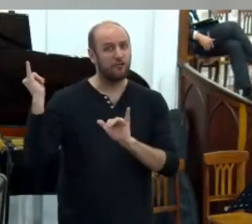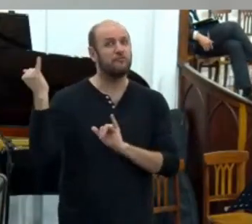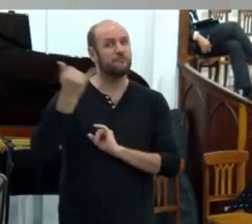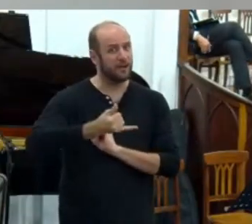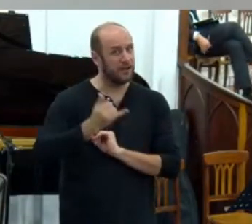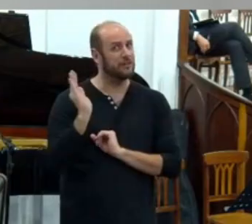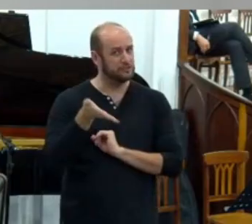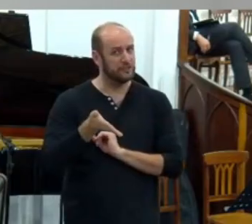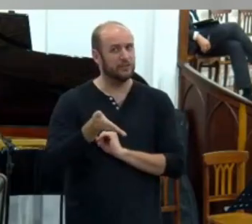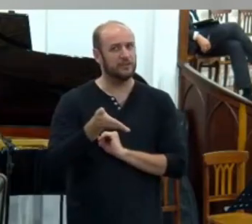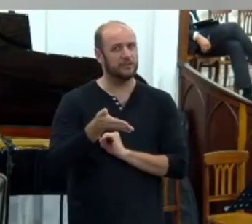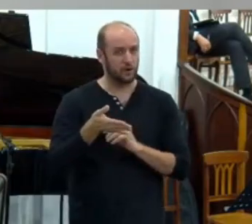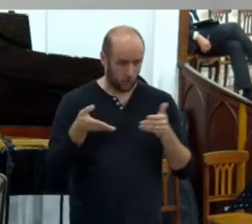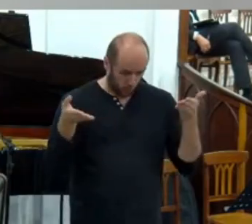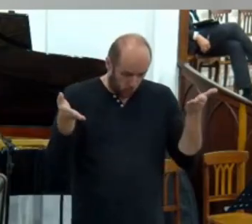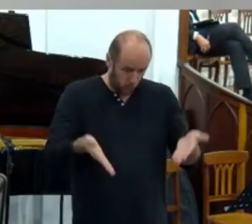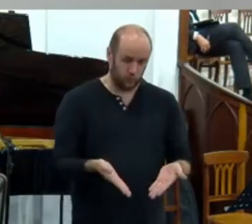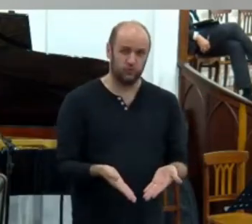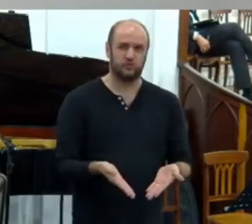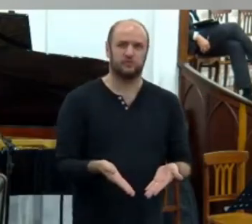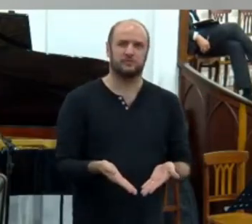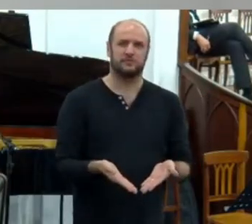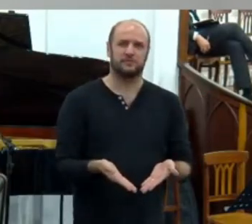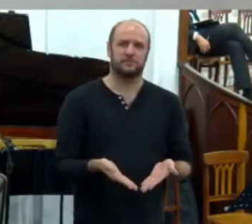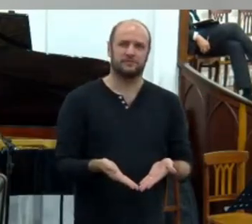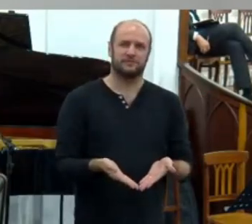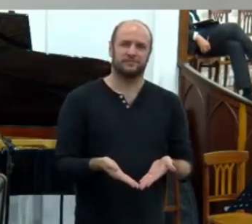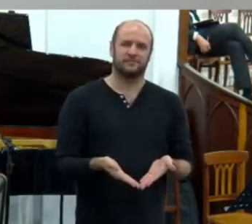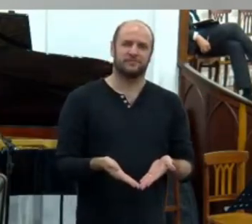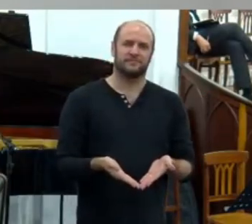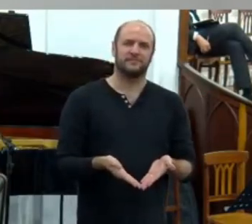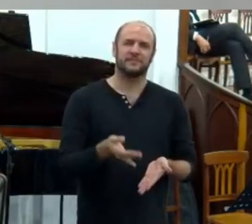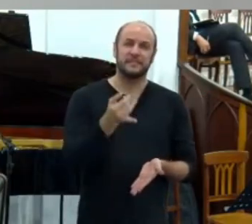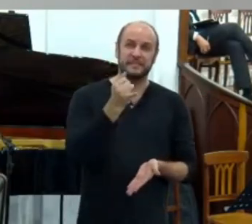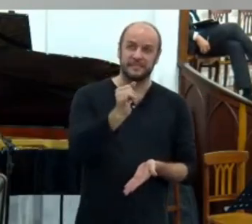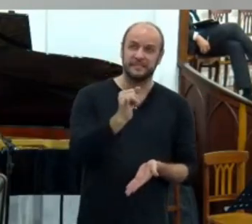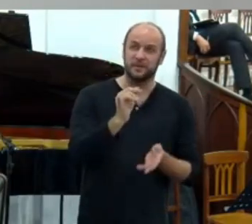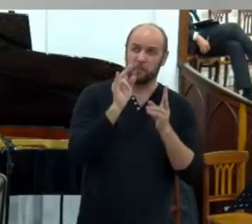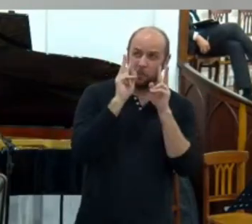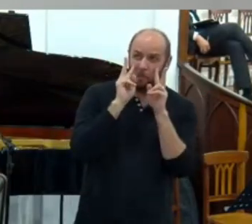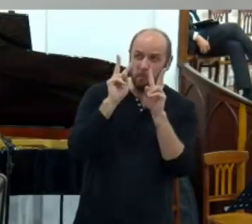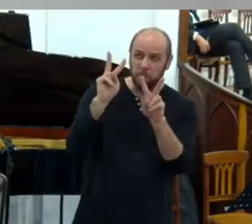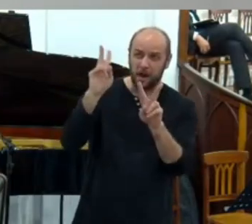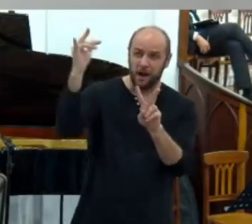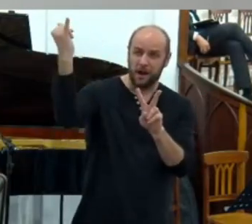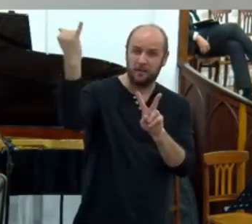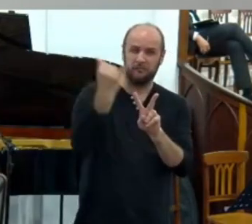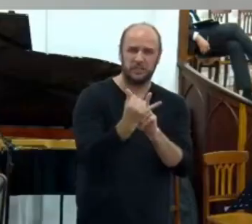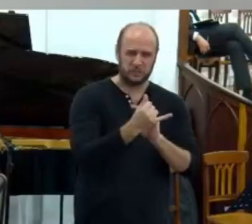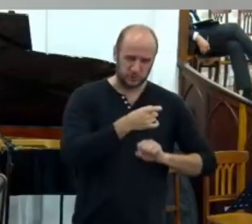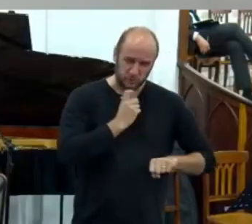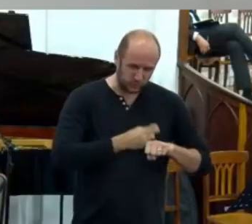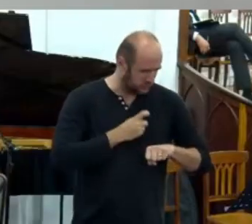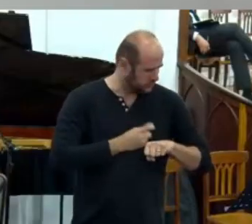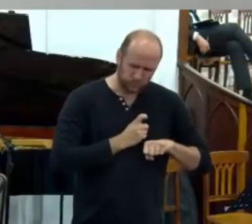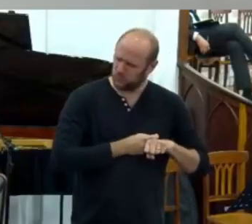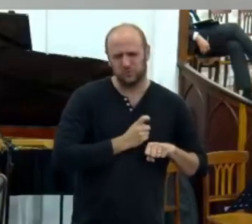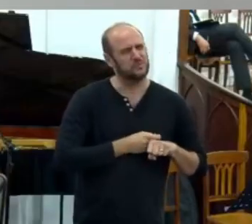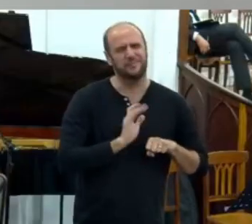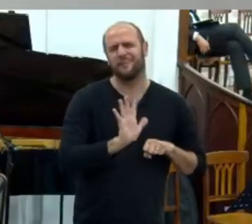declarado: hoje, se ouvirem a sua voz, não endureçam o seu